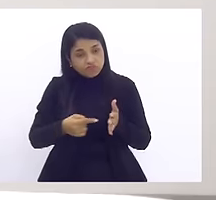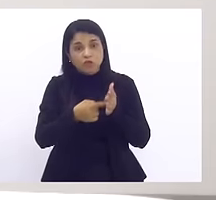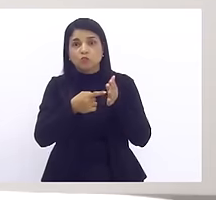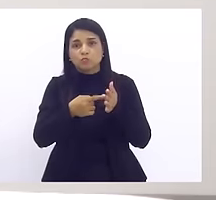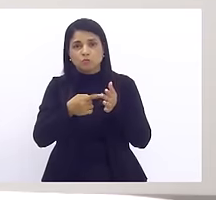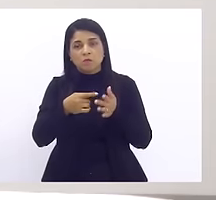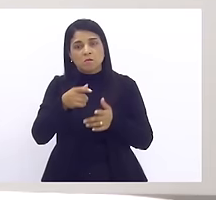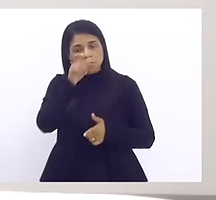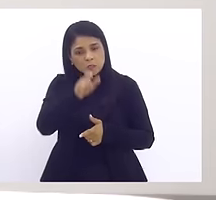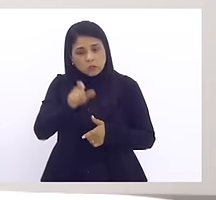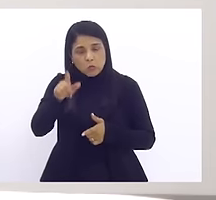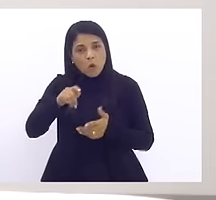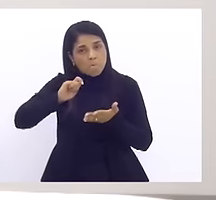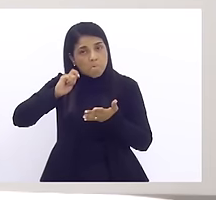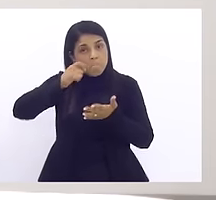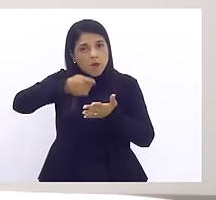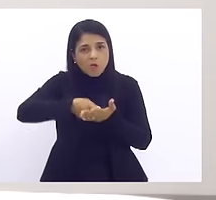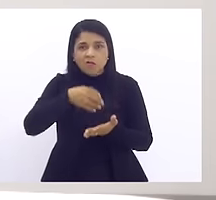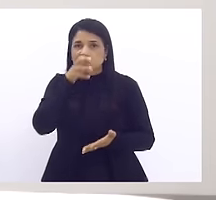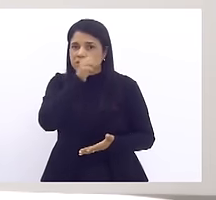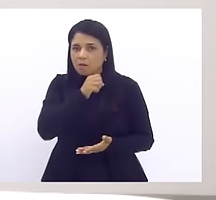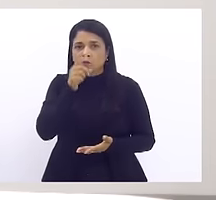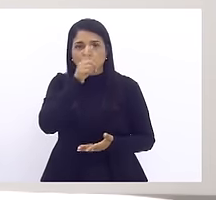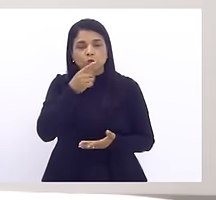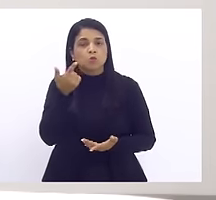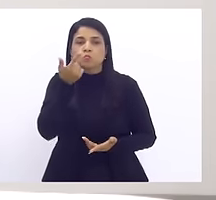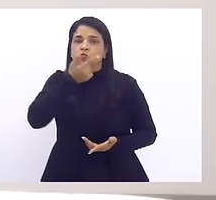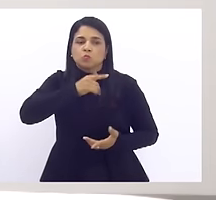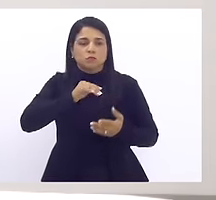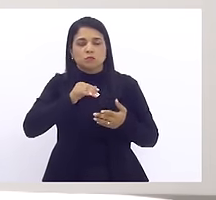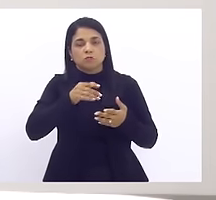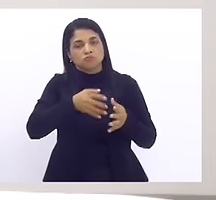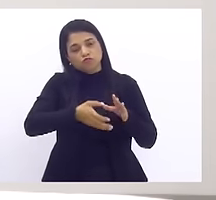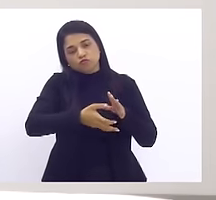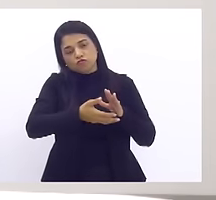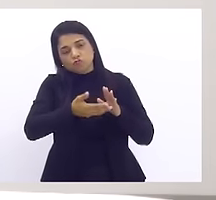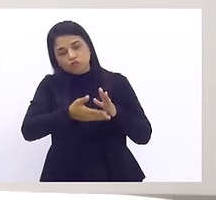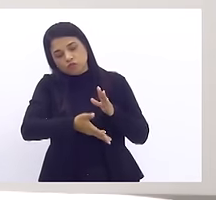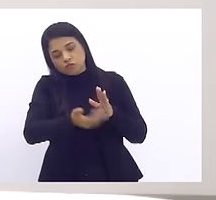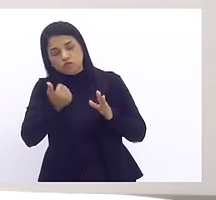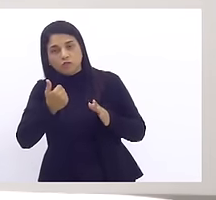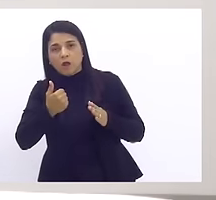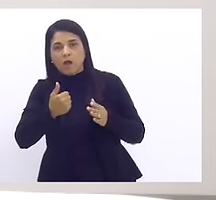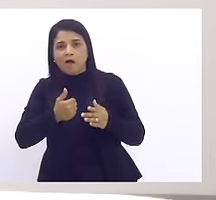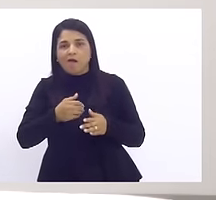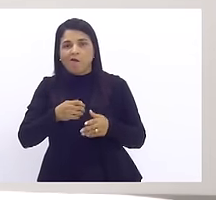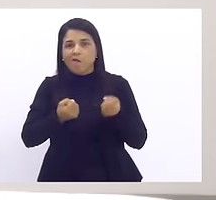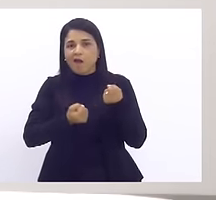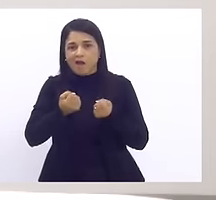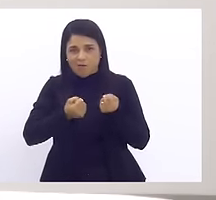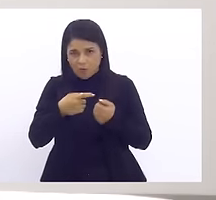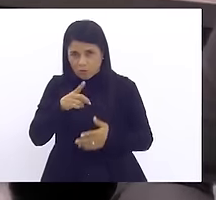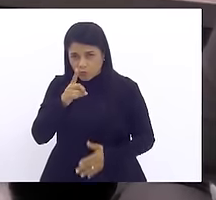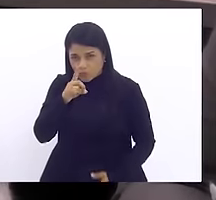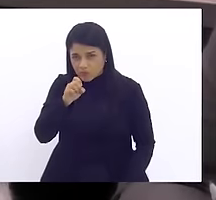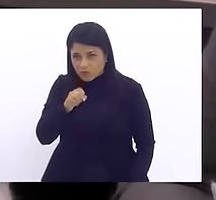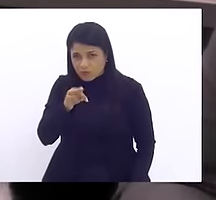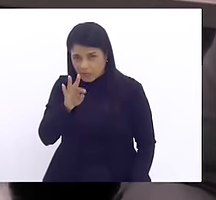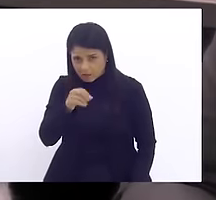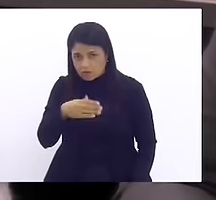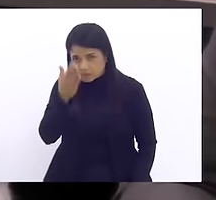pagaram o final de semana sim e não e não conseguiram retirar o seu veículo no final de semana o teto tem conhecimento disso eu